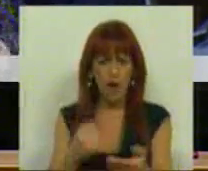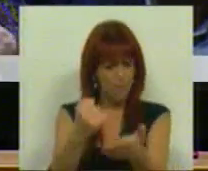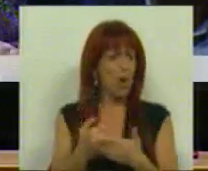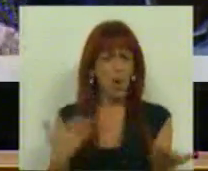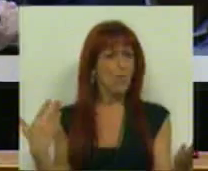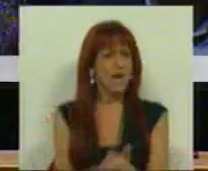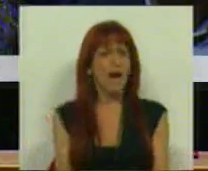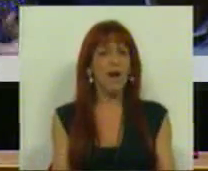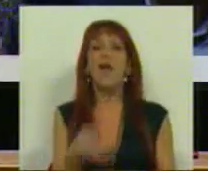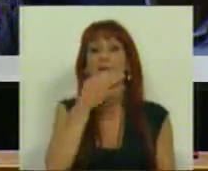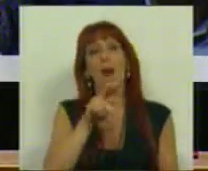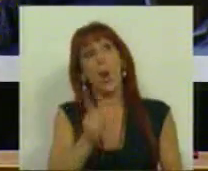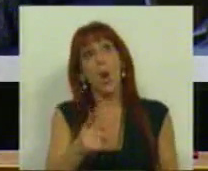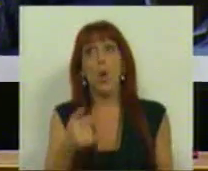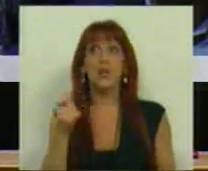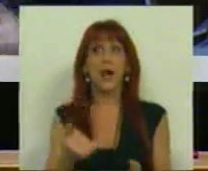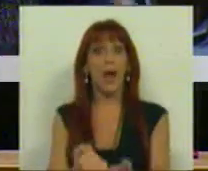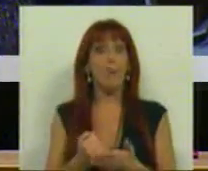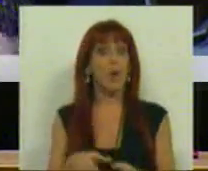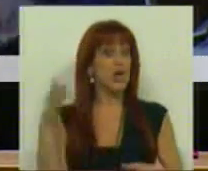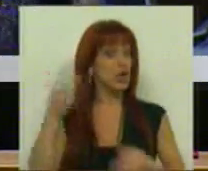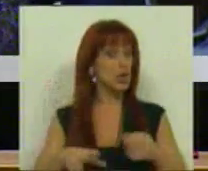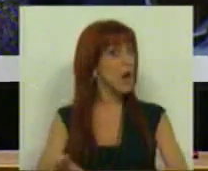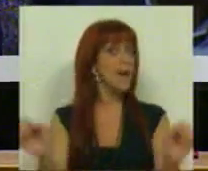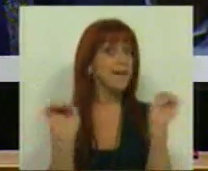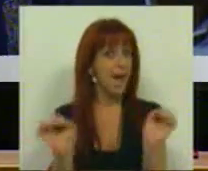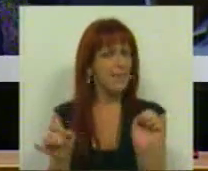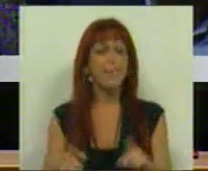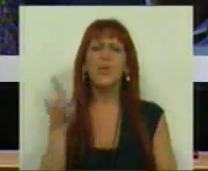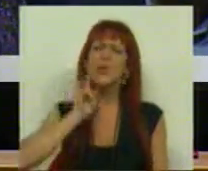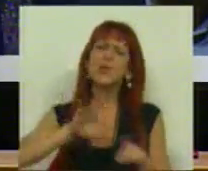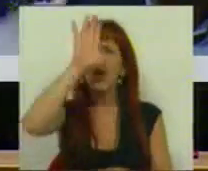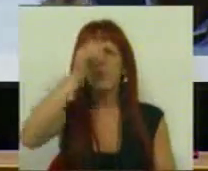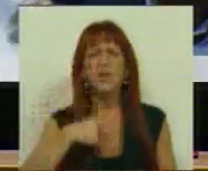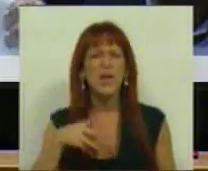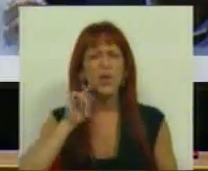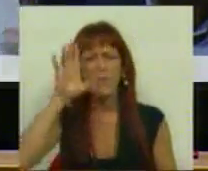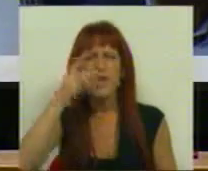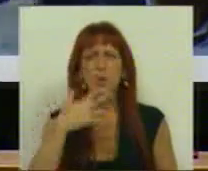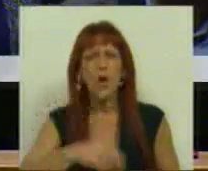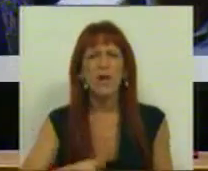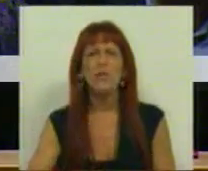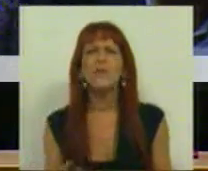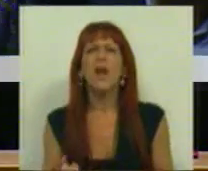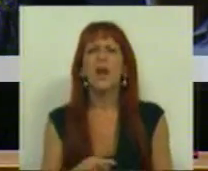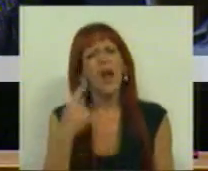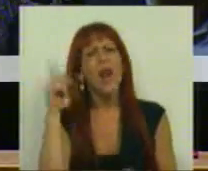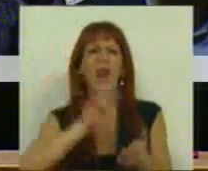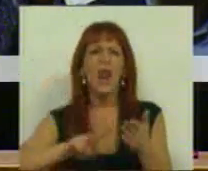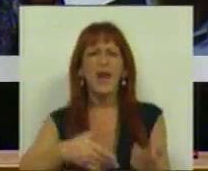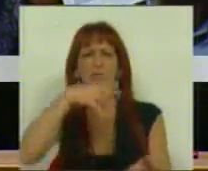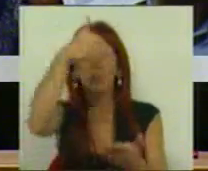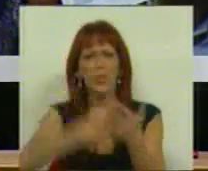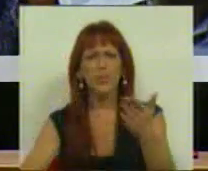apoio para Além de falar daqueles que não tiveram apoio jurídico nenhum ó senhora ministra a senhora ministra não acredita então vaii às